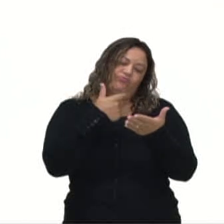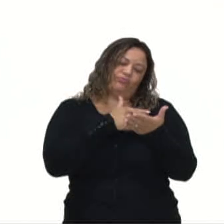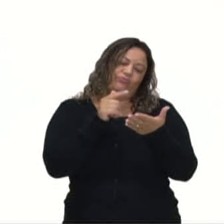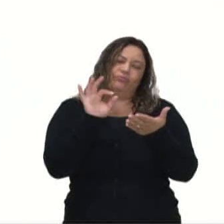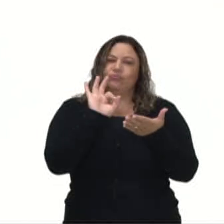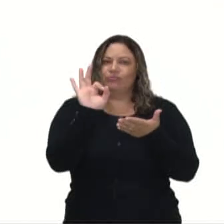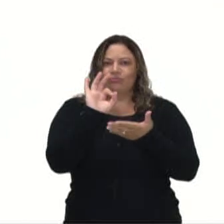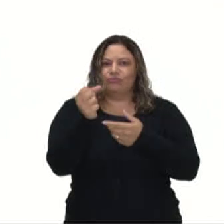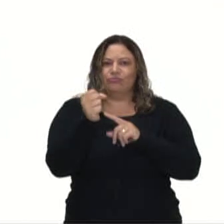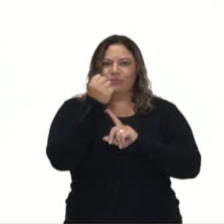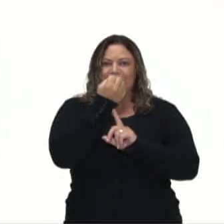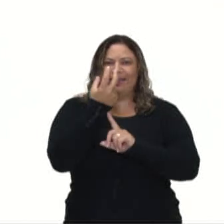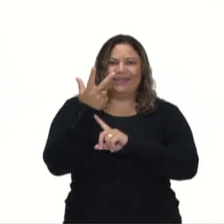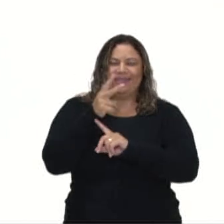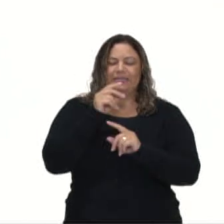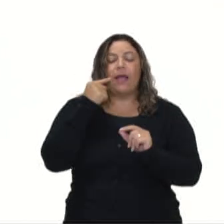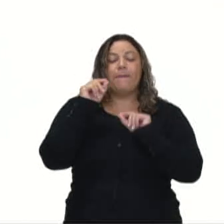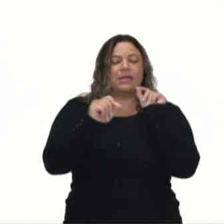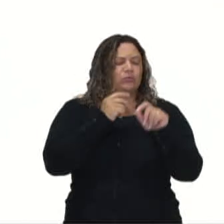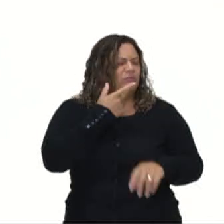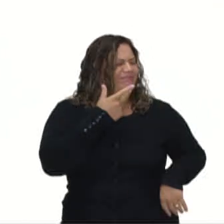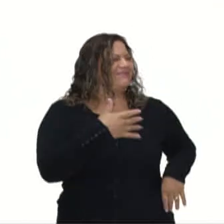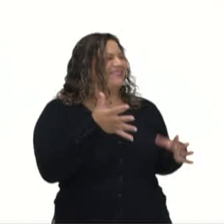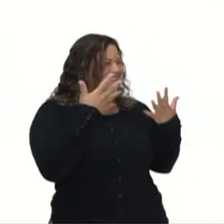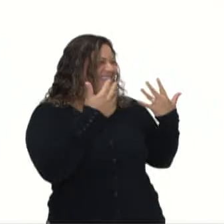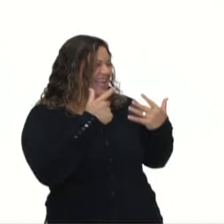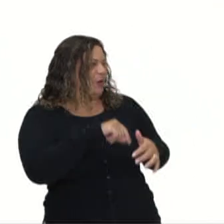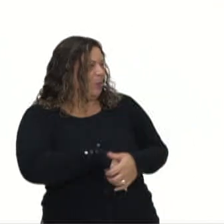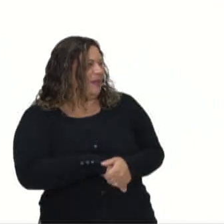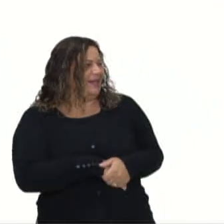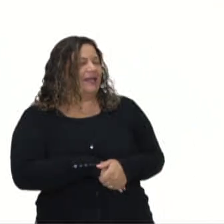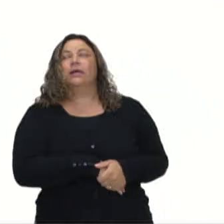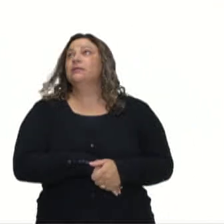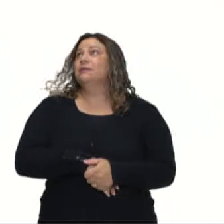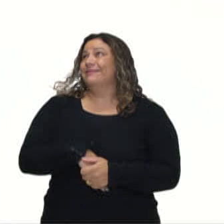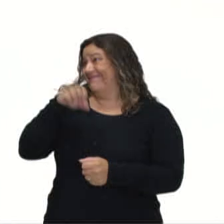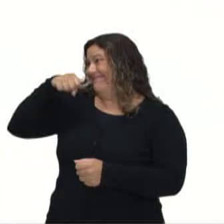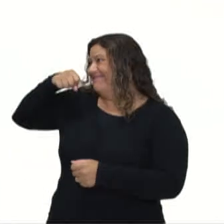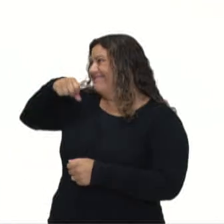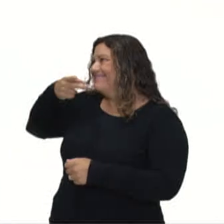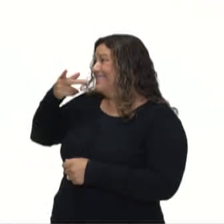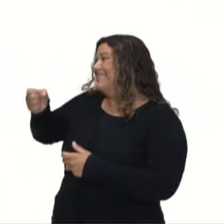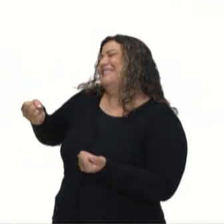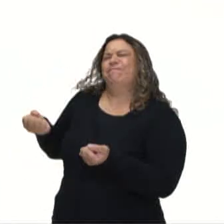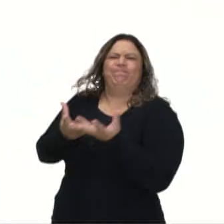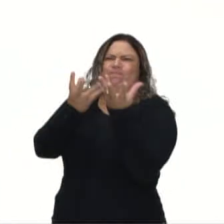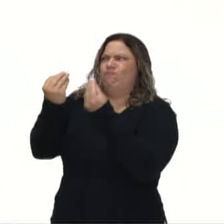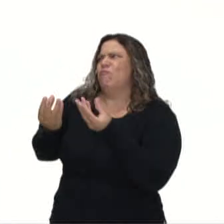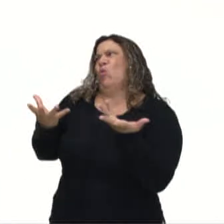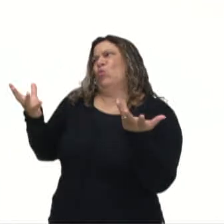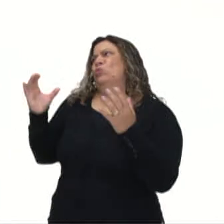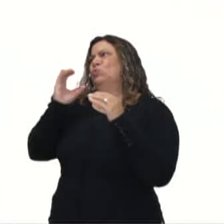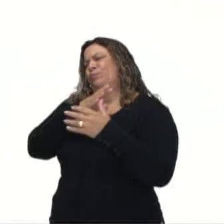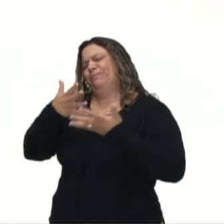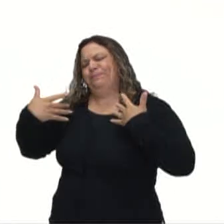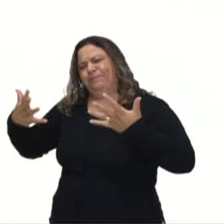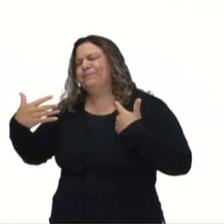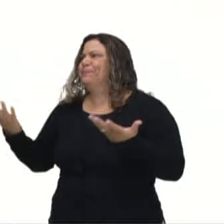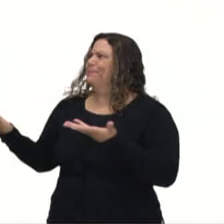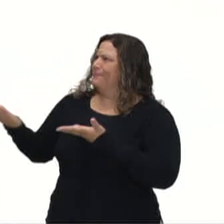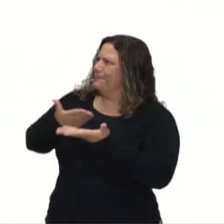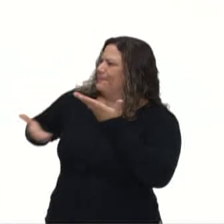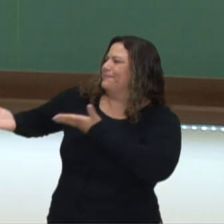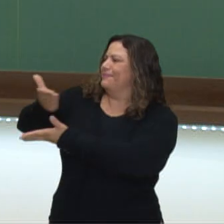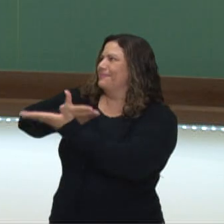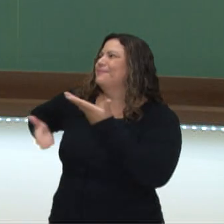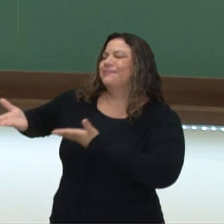Mas basta um dos dois dizer que calor, hein? E o outro responder dos infernos e pronto, uma brisa